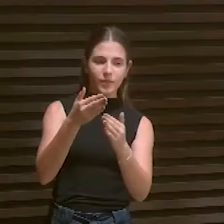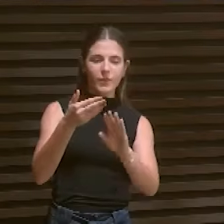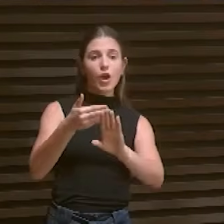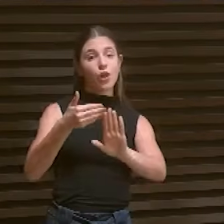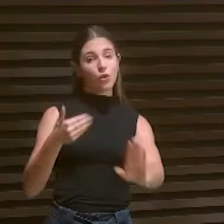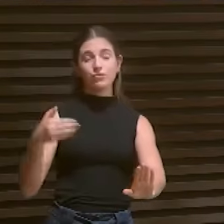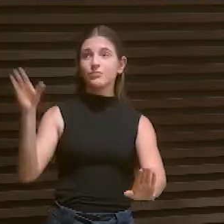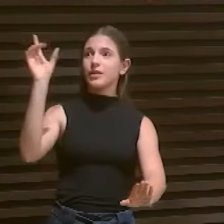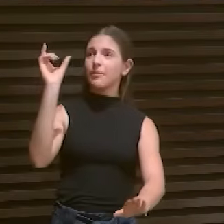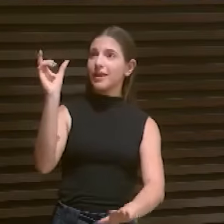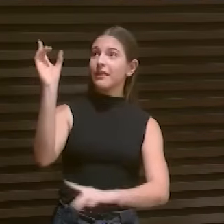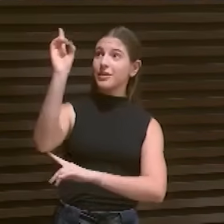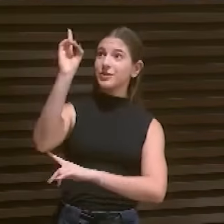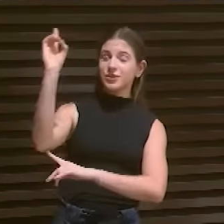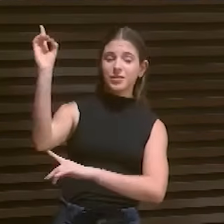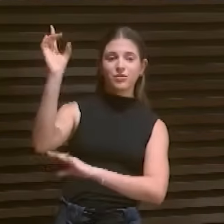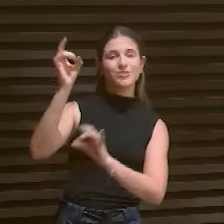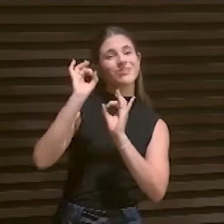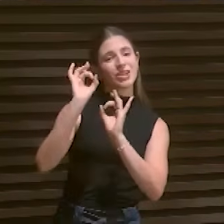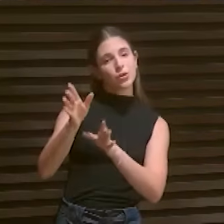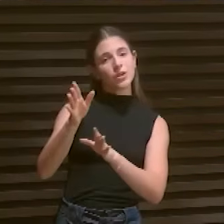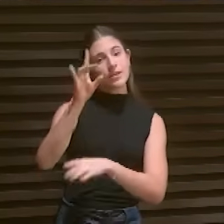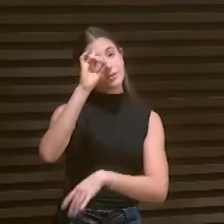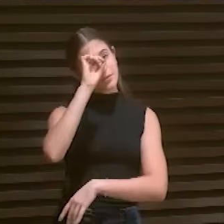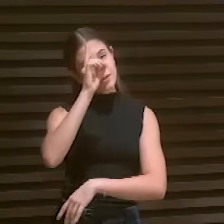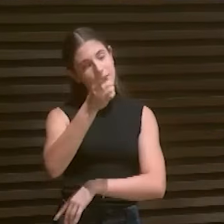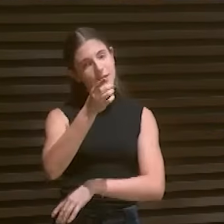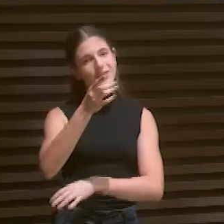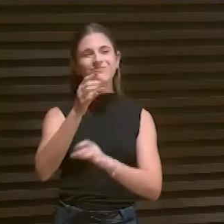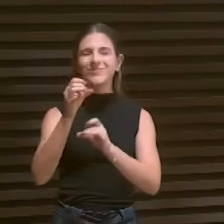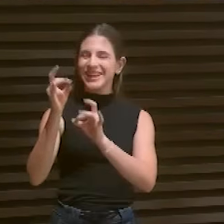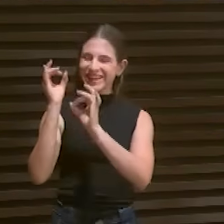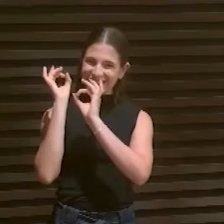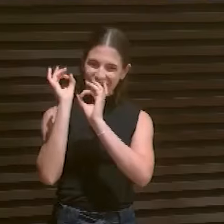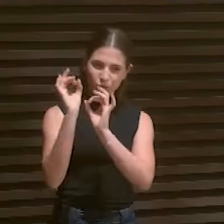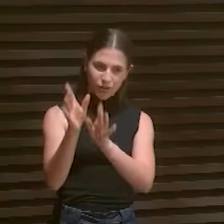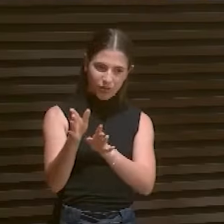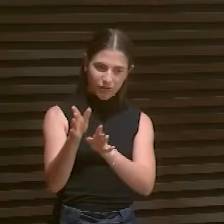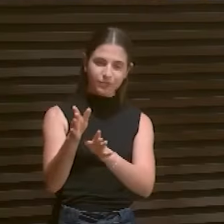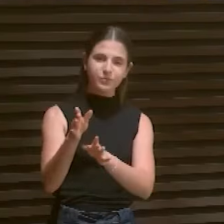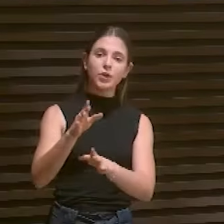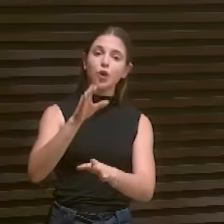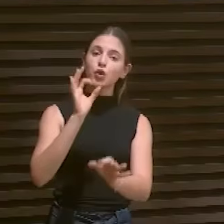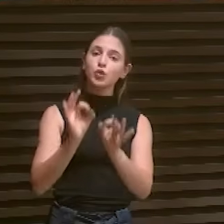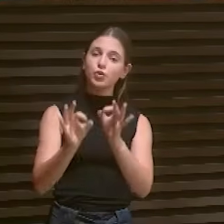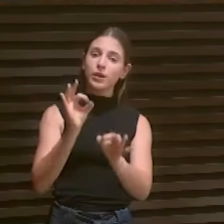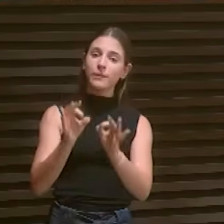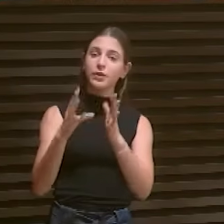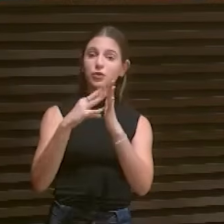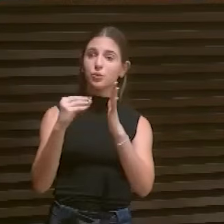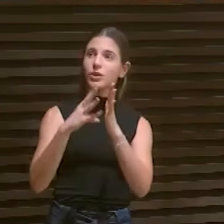de Deus, desconsiderando os seus mandamentos, desconsiderando os julgamentos e os padrões